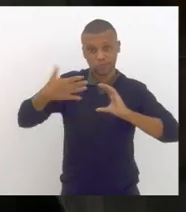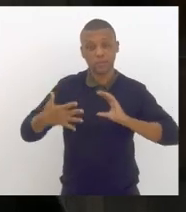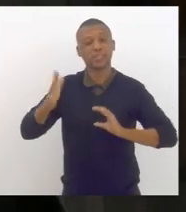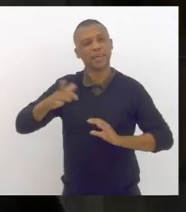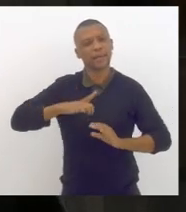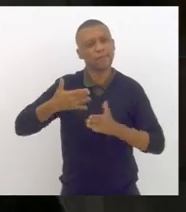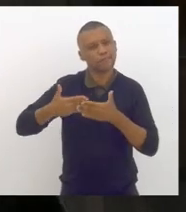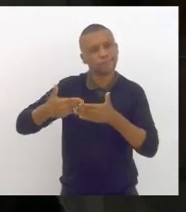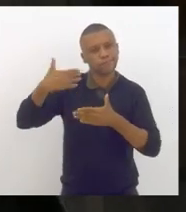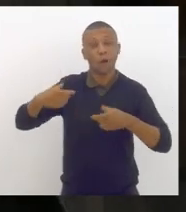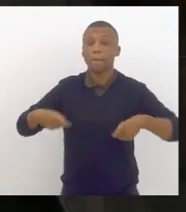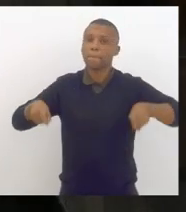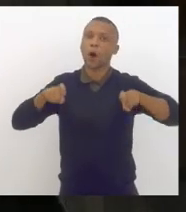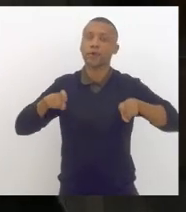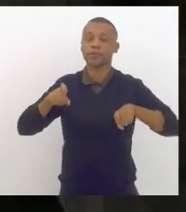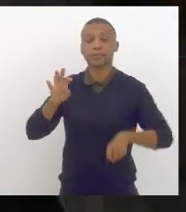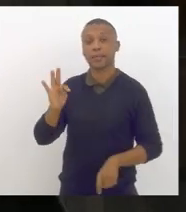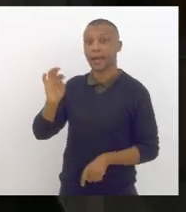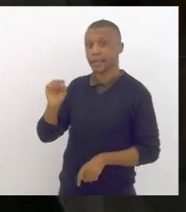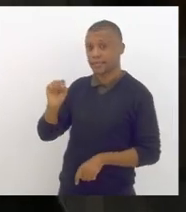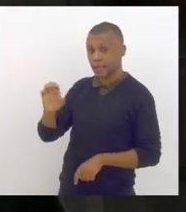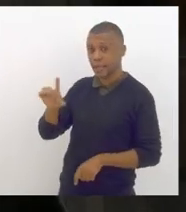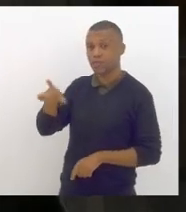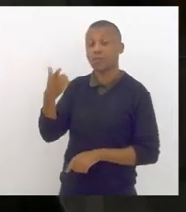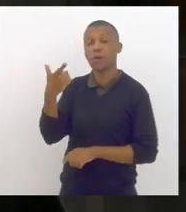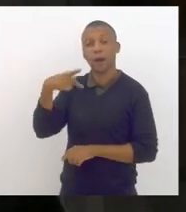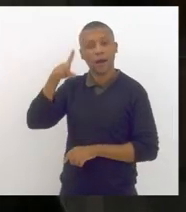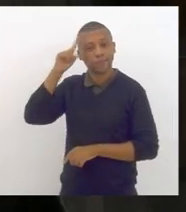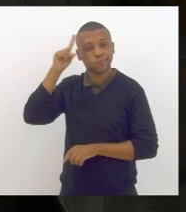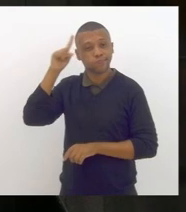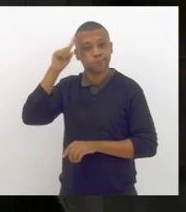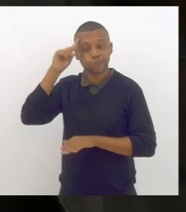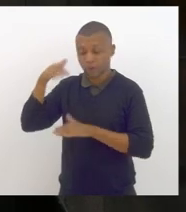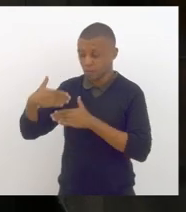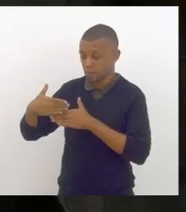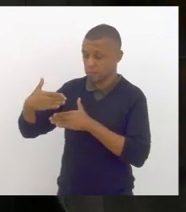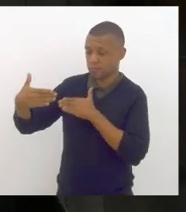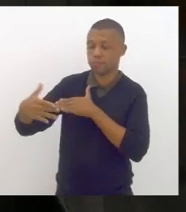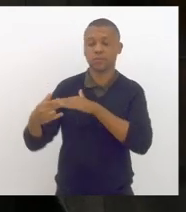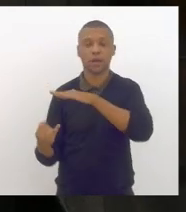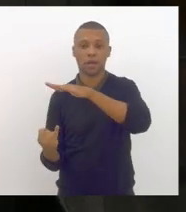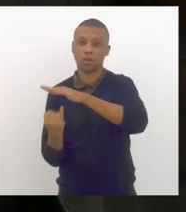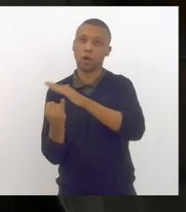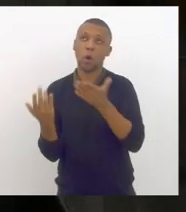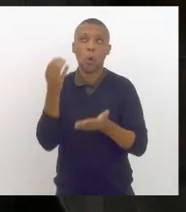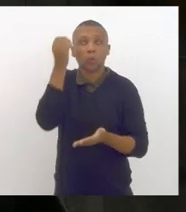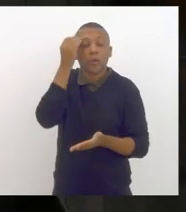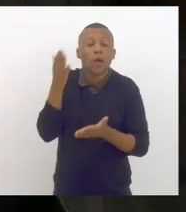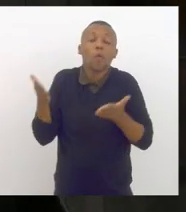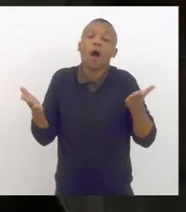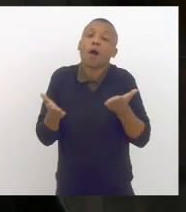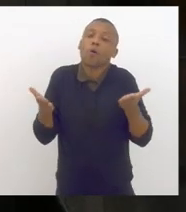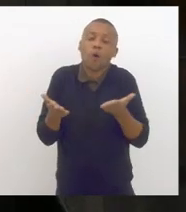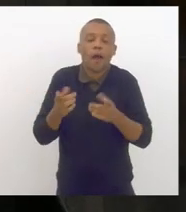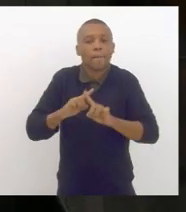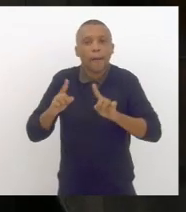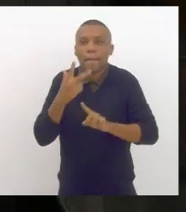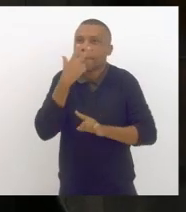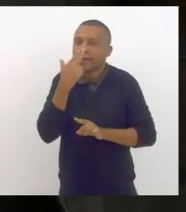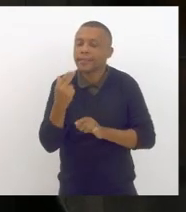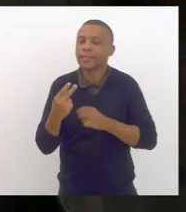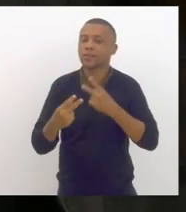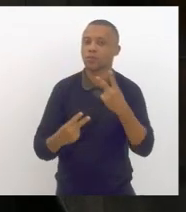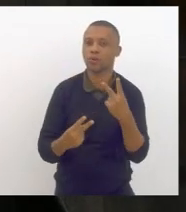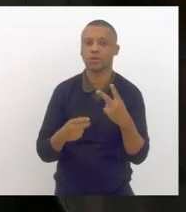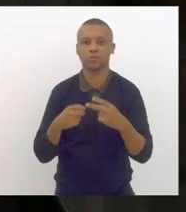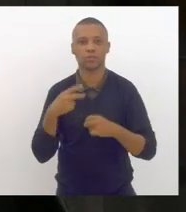postos no TSE Isso é só da rotina daquela instituição né Eu não sei agora de cabeça mas não aparece o desfalque de dois em dois anos